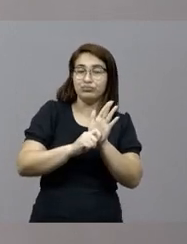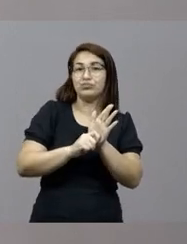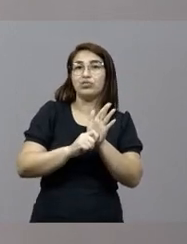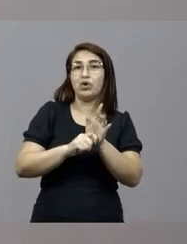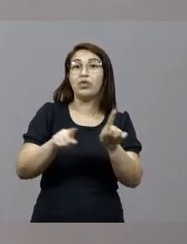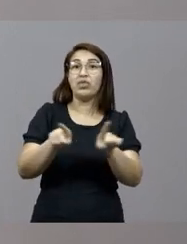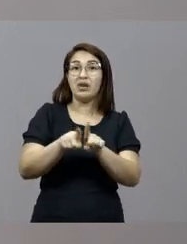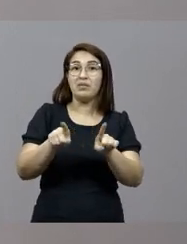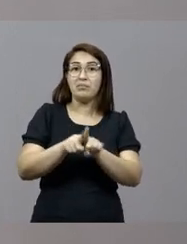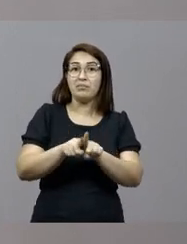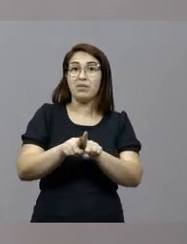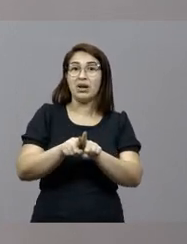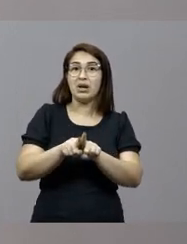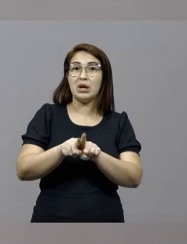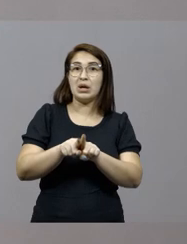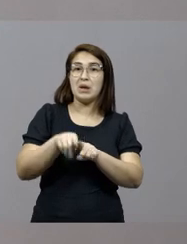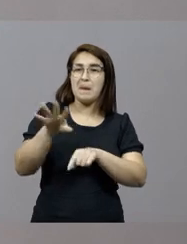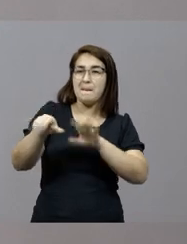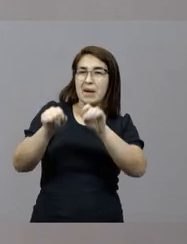de menores.